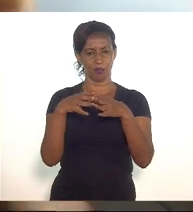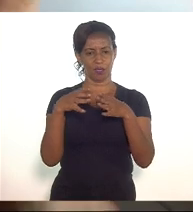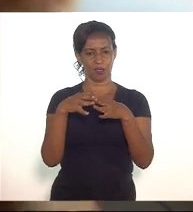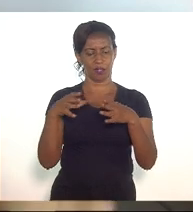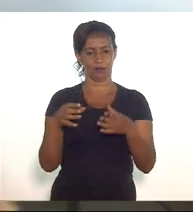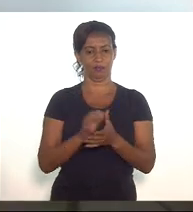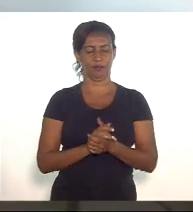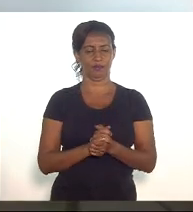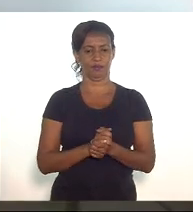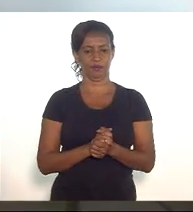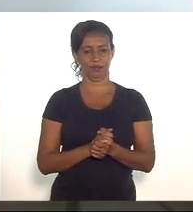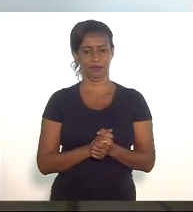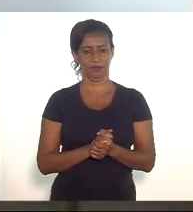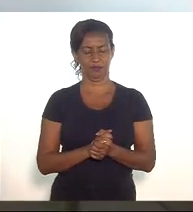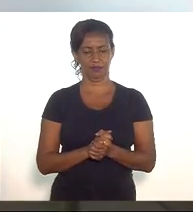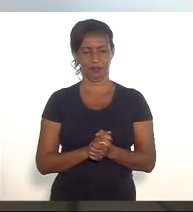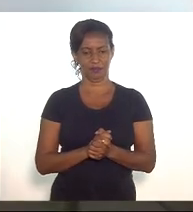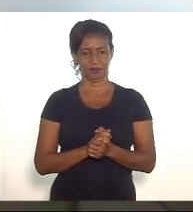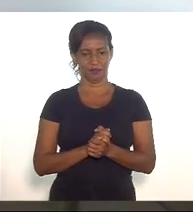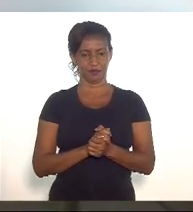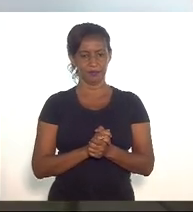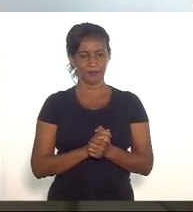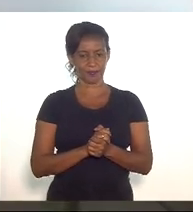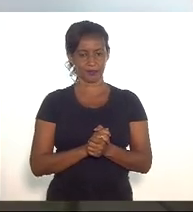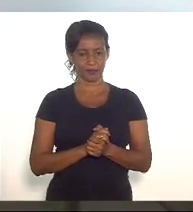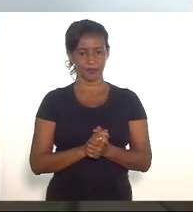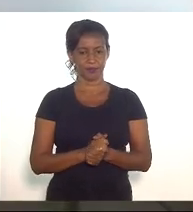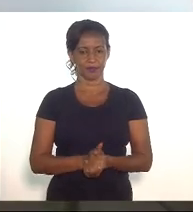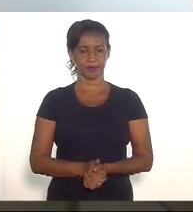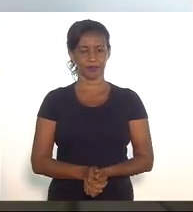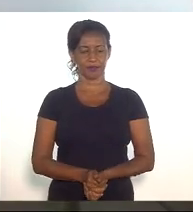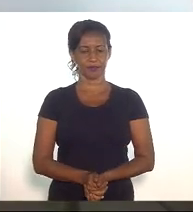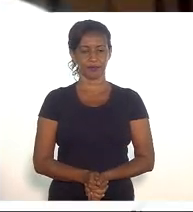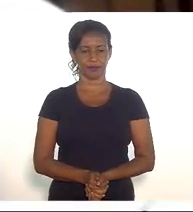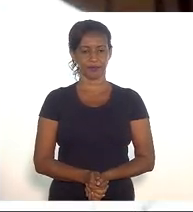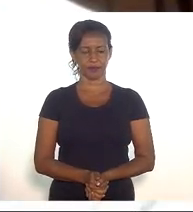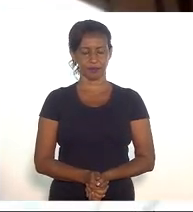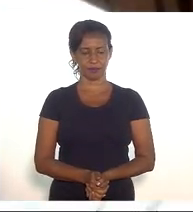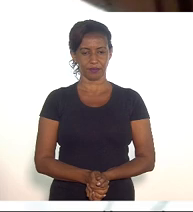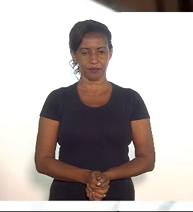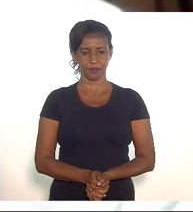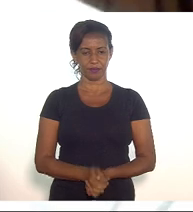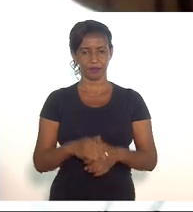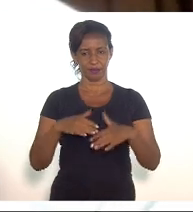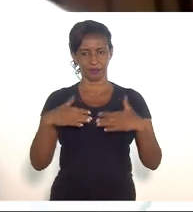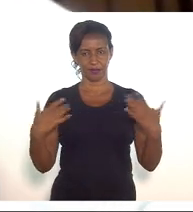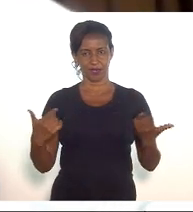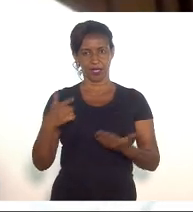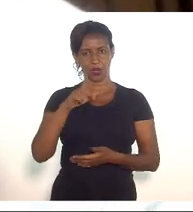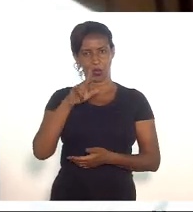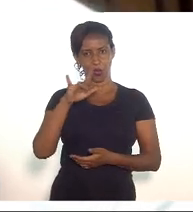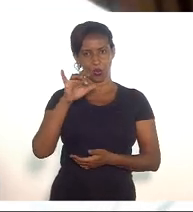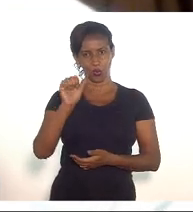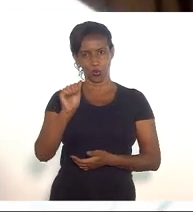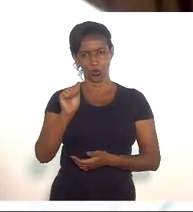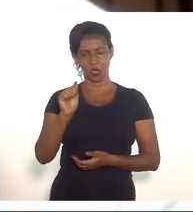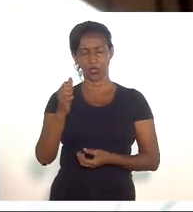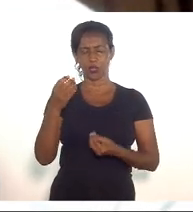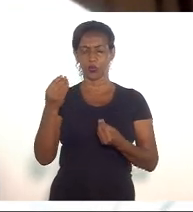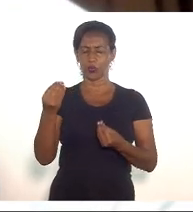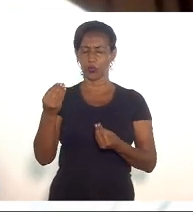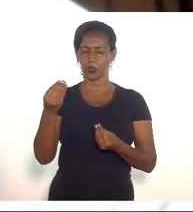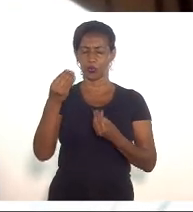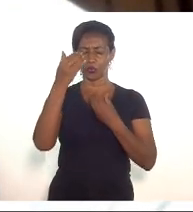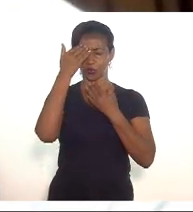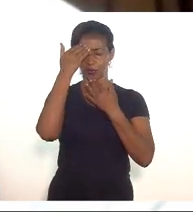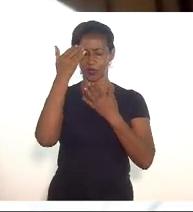Eliomar, depois deputado Valdec. Todos estão inscritos. Deputado Luiz Paulo, nosso presidente, queria mais uma vez agradecer pelo primor